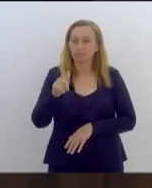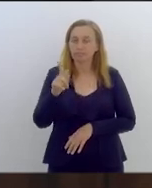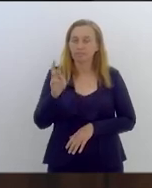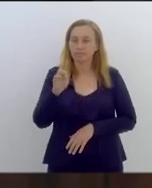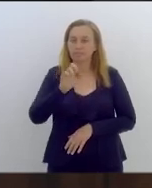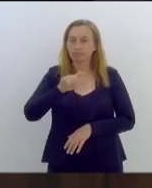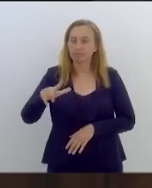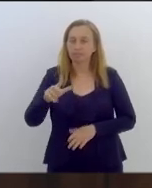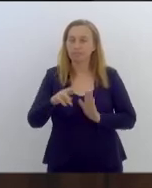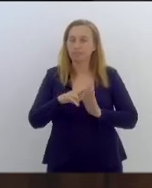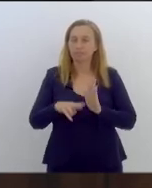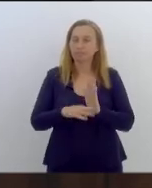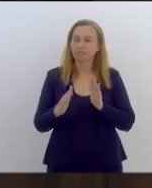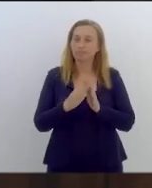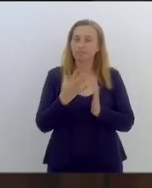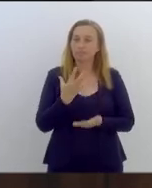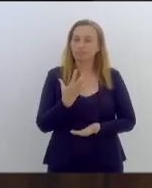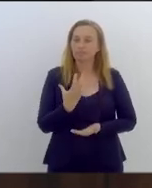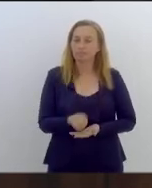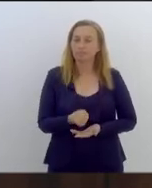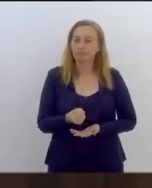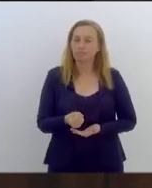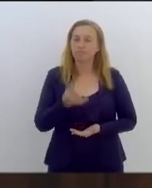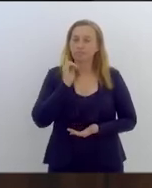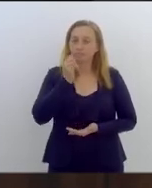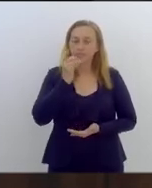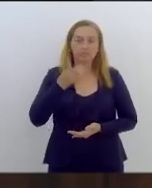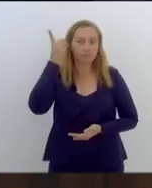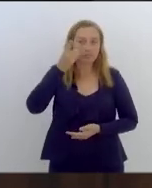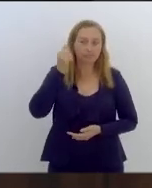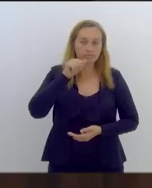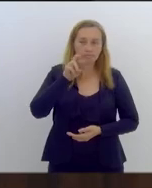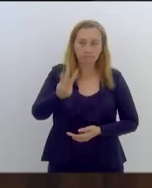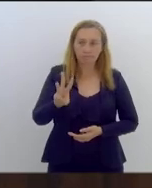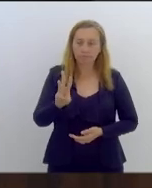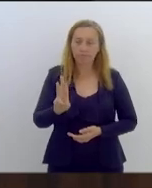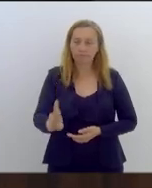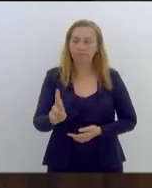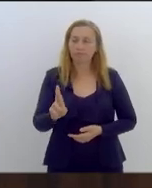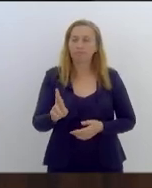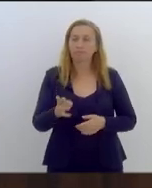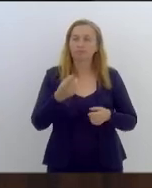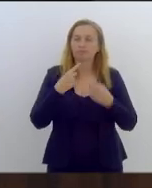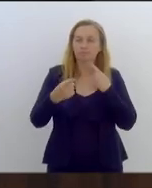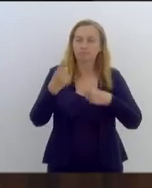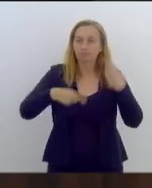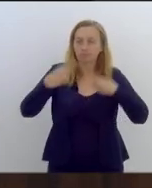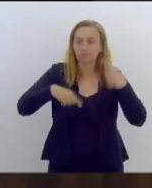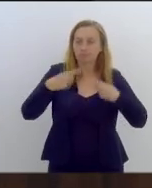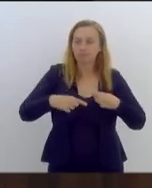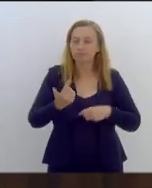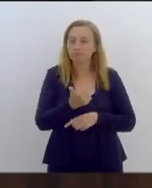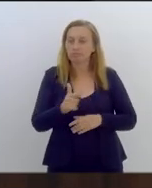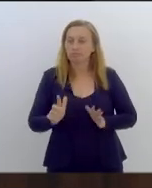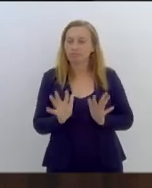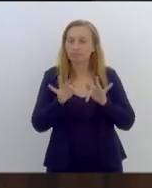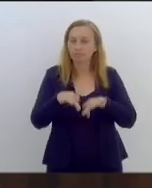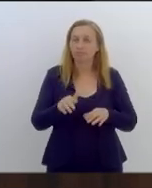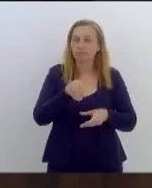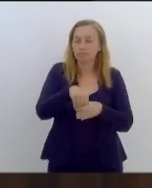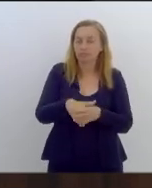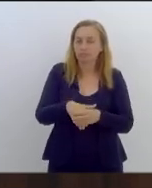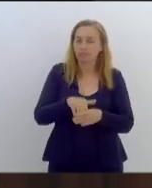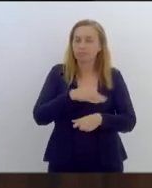Comissão de Normas Internas e Proporções Externas, favorável, relator deputado Rosenberg Reis. Em discussão, não havendo o que queira discutir, encerrada a discussão, em